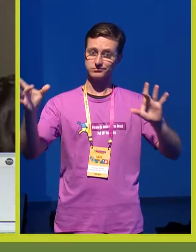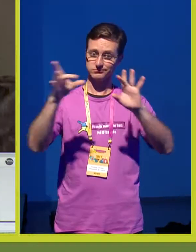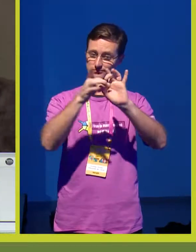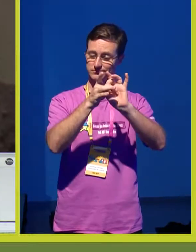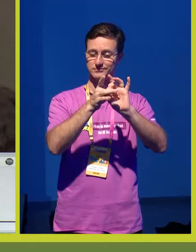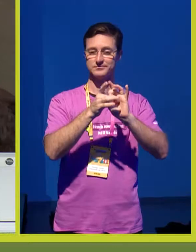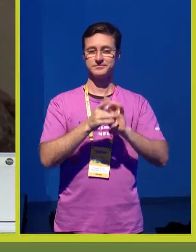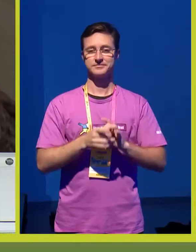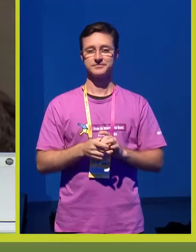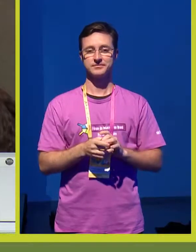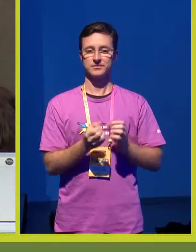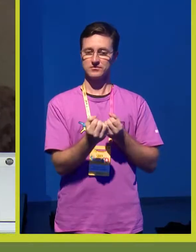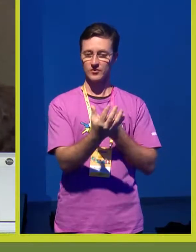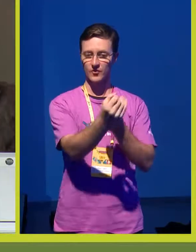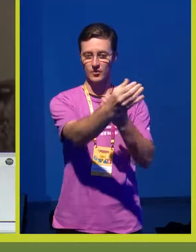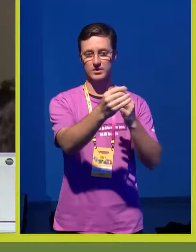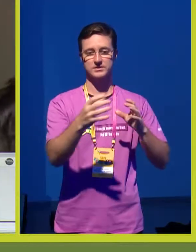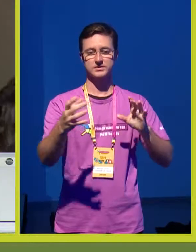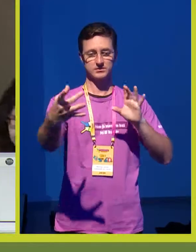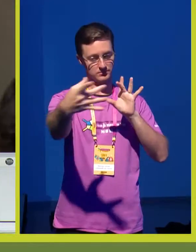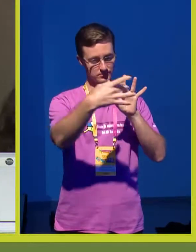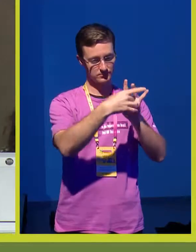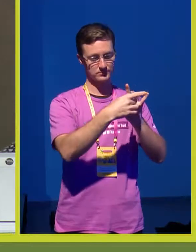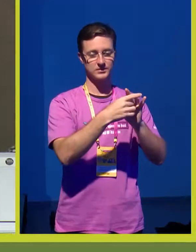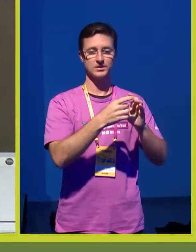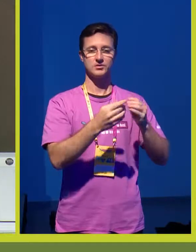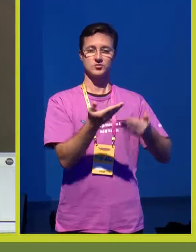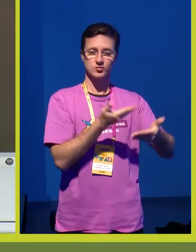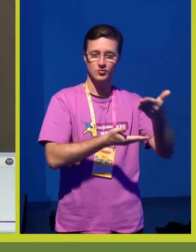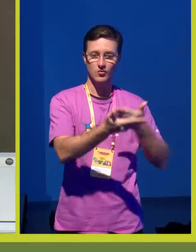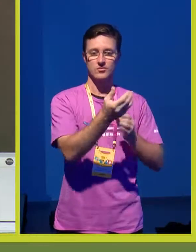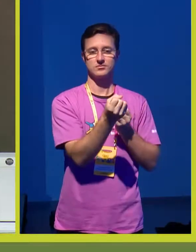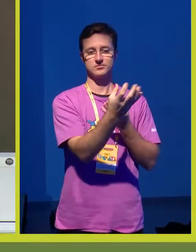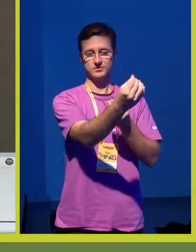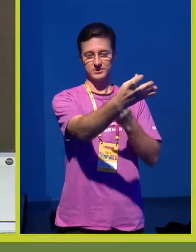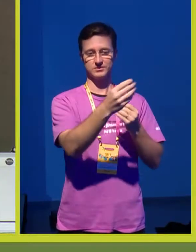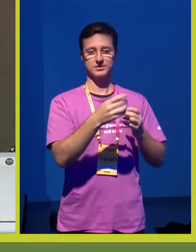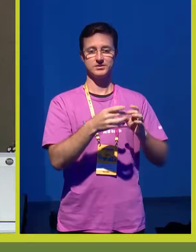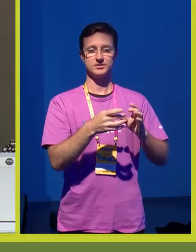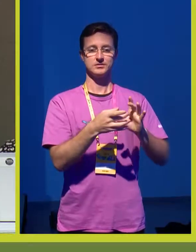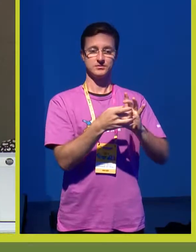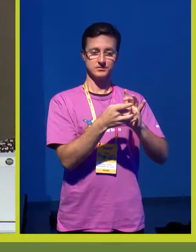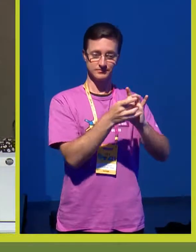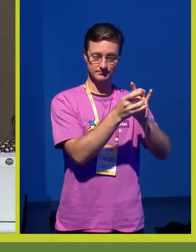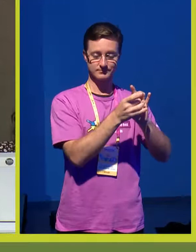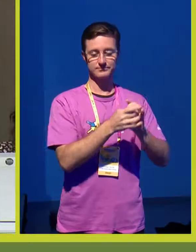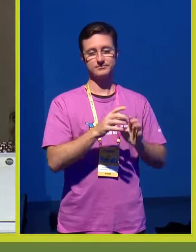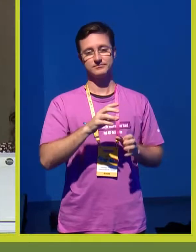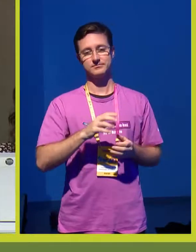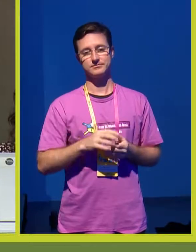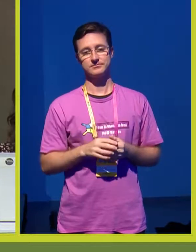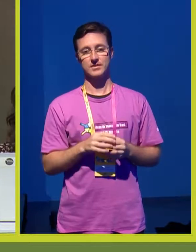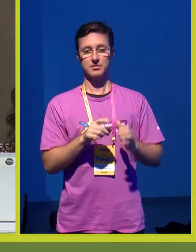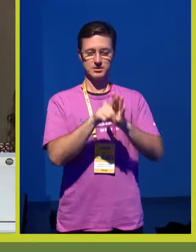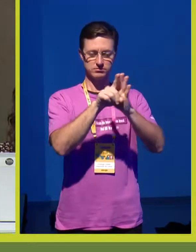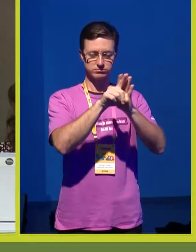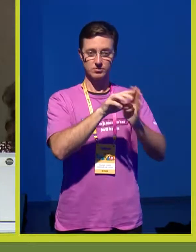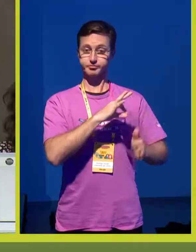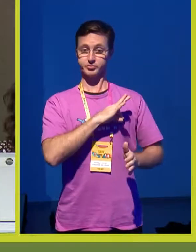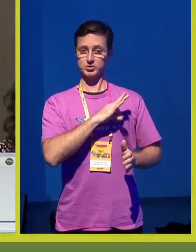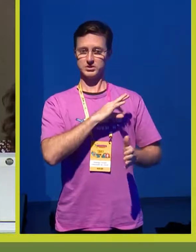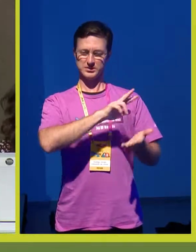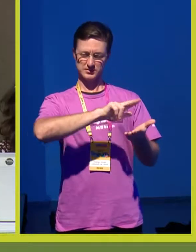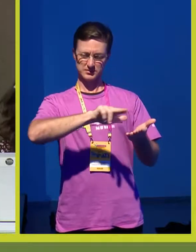base de dados, à troca de informação, tratamento de dados, inclusive, para investigações criminais e